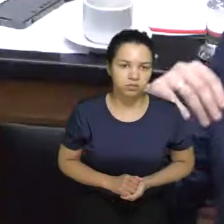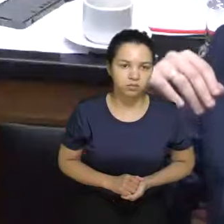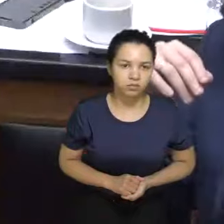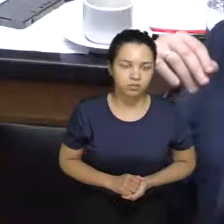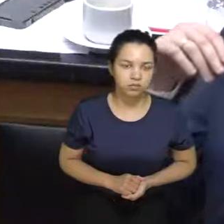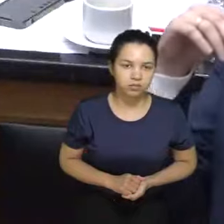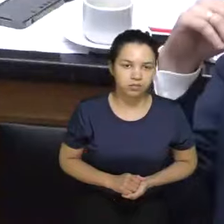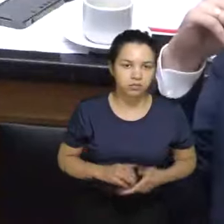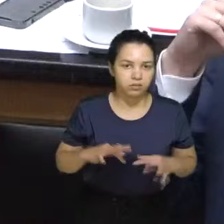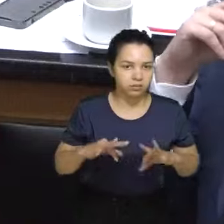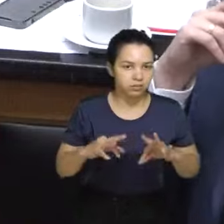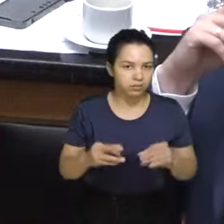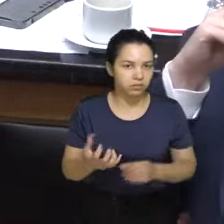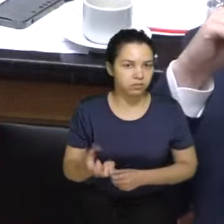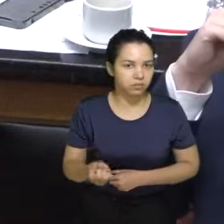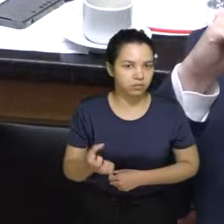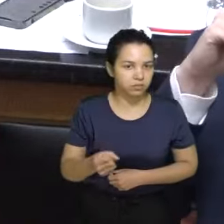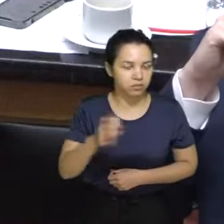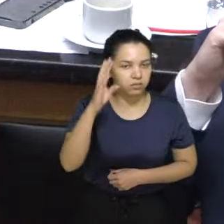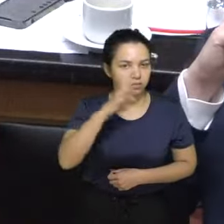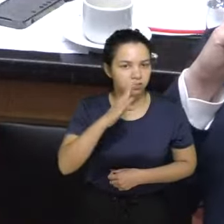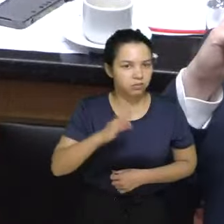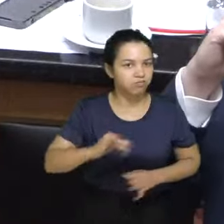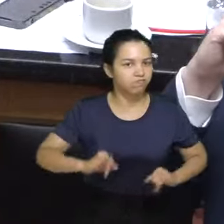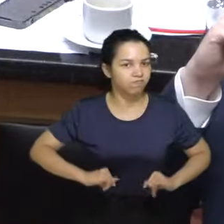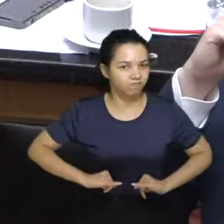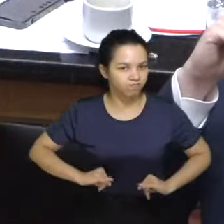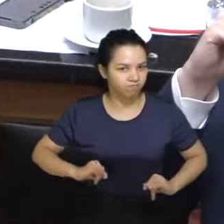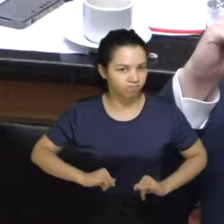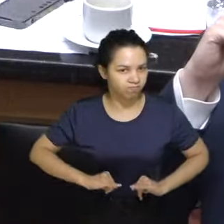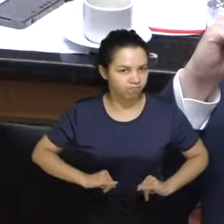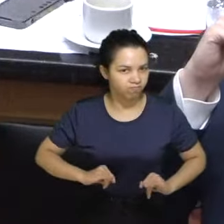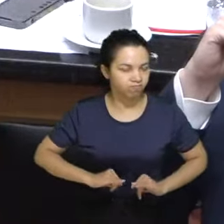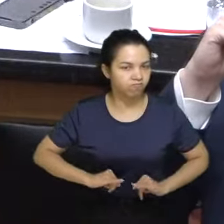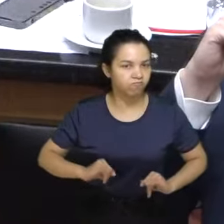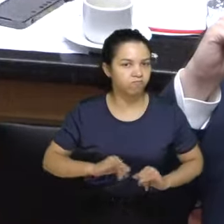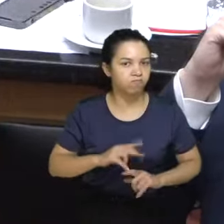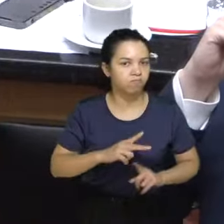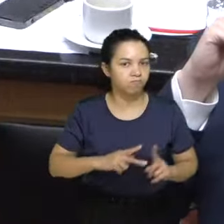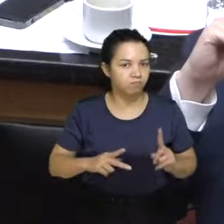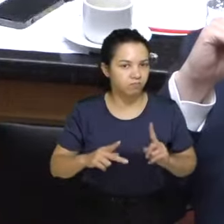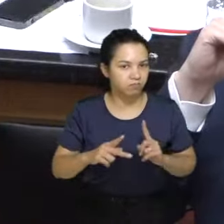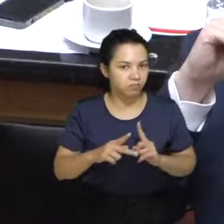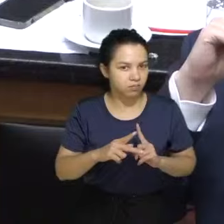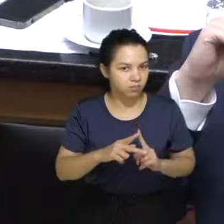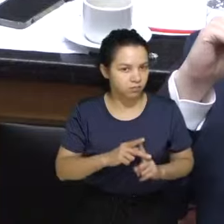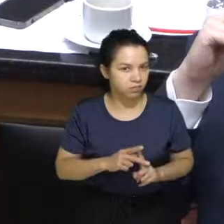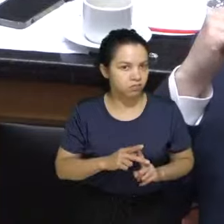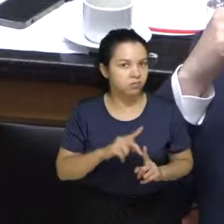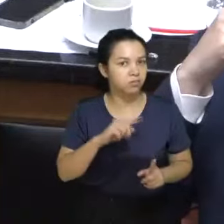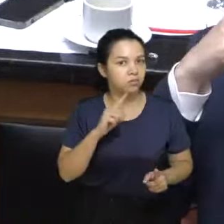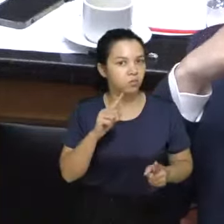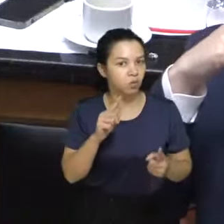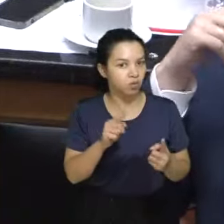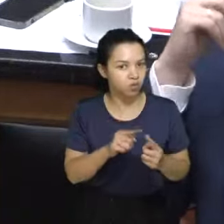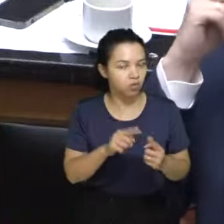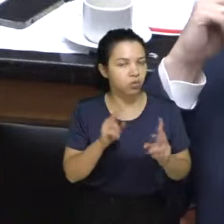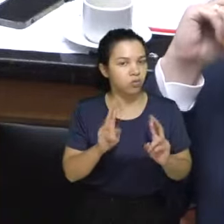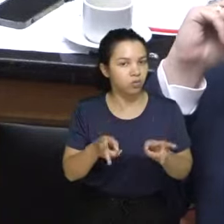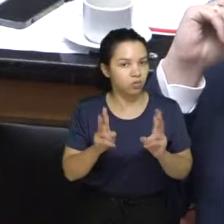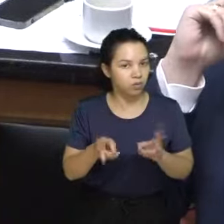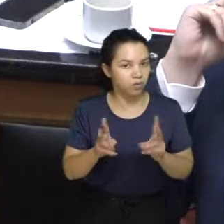Todos os aposentados do Brasil sofreram, passaram pelo fator previdenciário exatamente pelo mesmo motivo. Por que